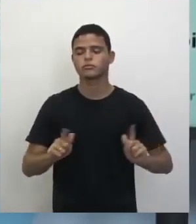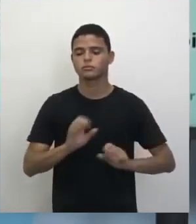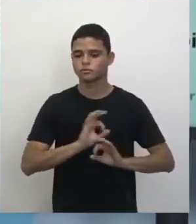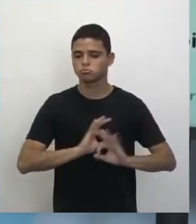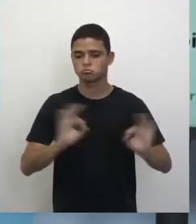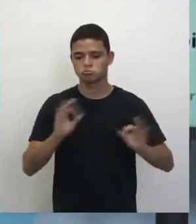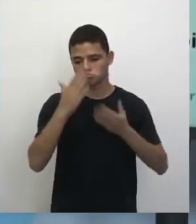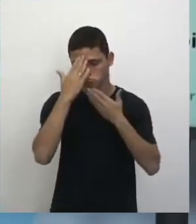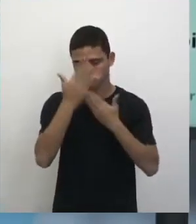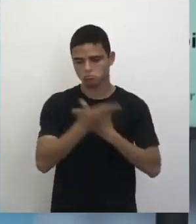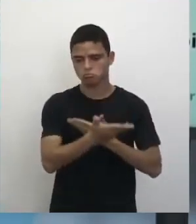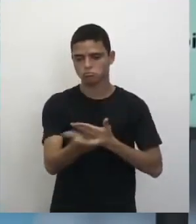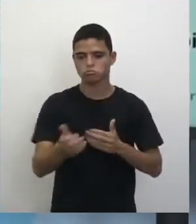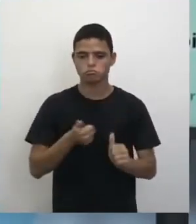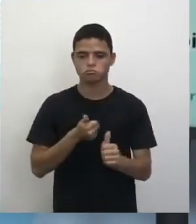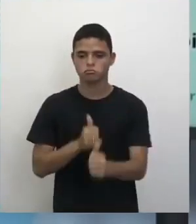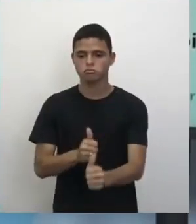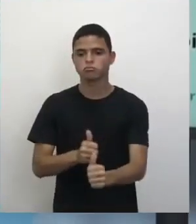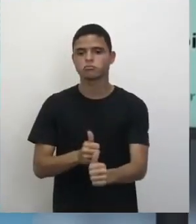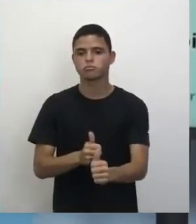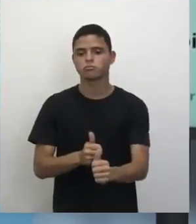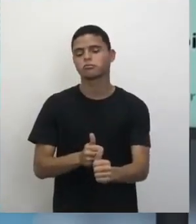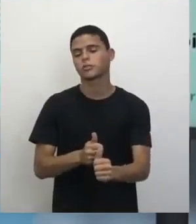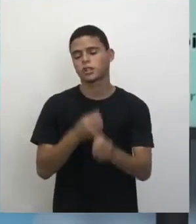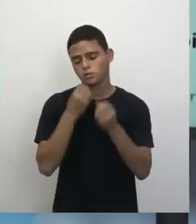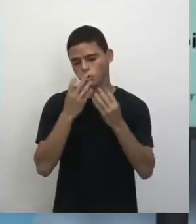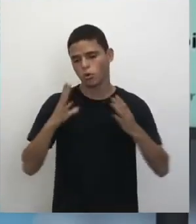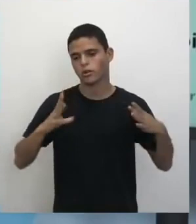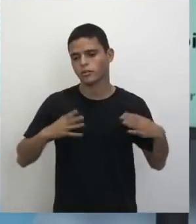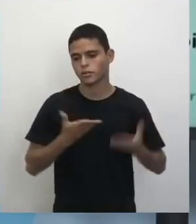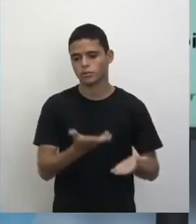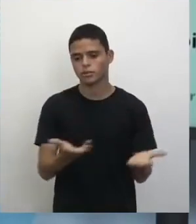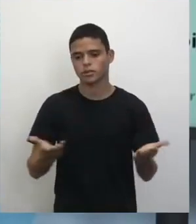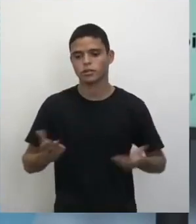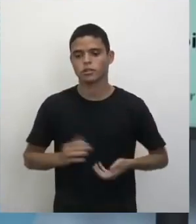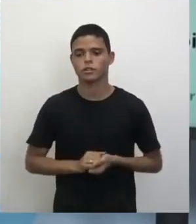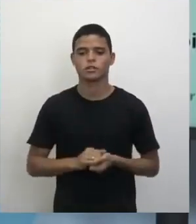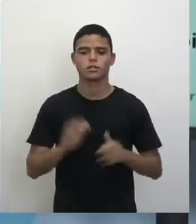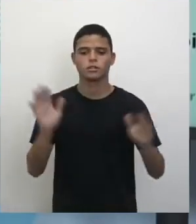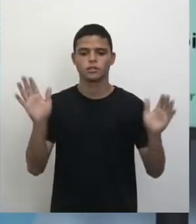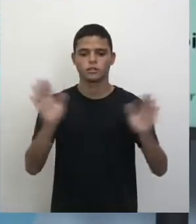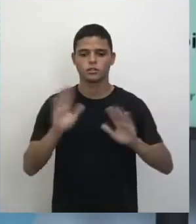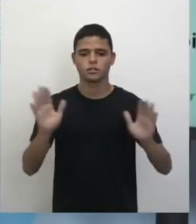pessoal. Muito obrigada por acompanhar até aqui e bom recesso aí para quem estará, tá?